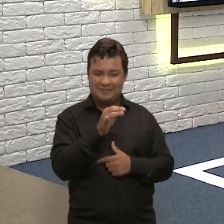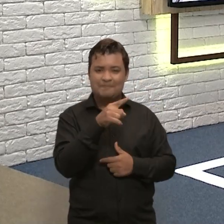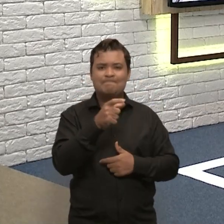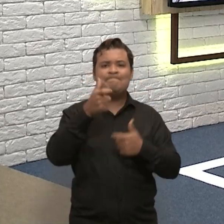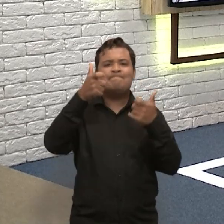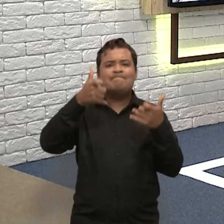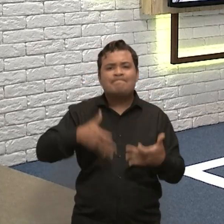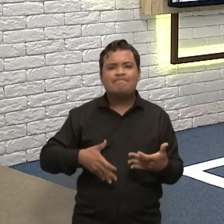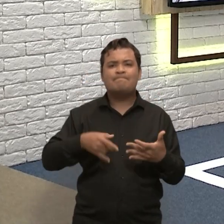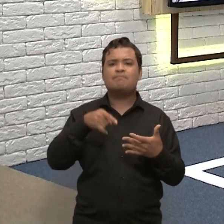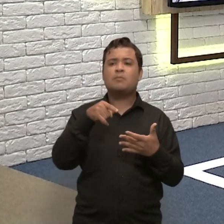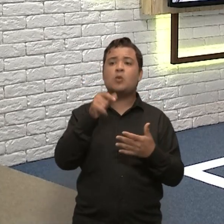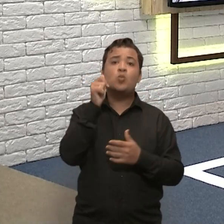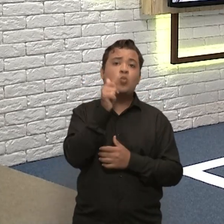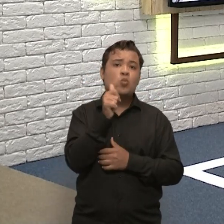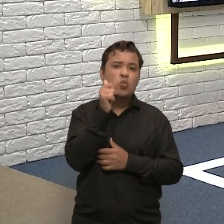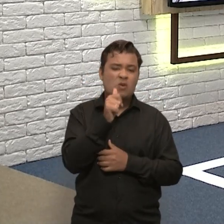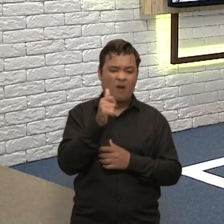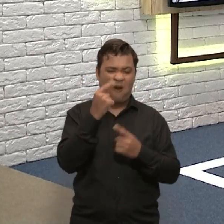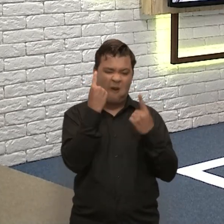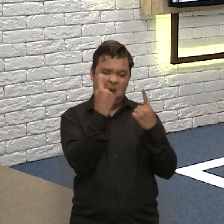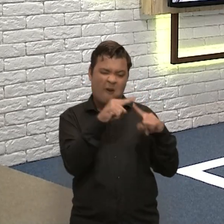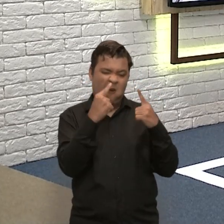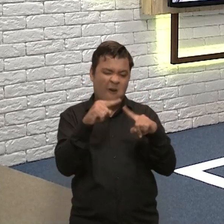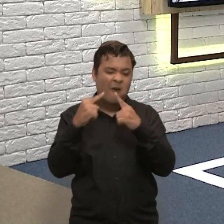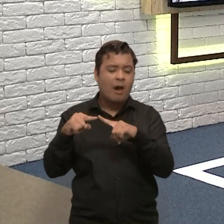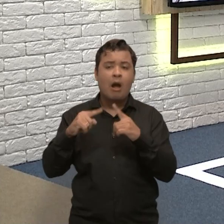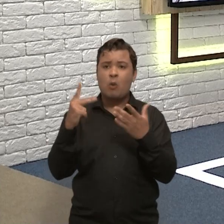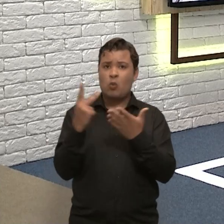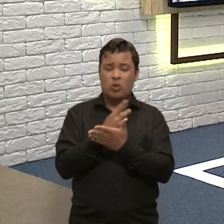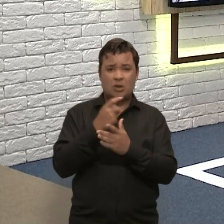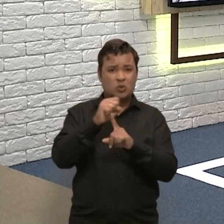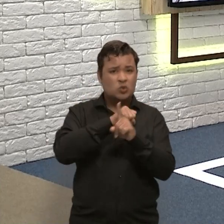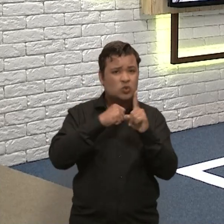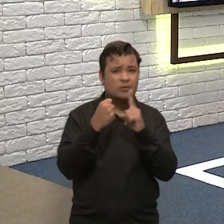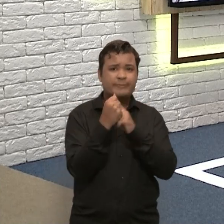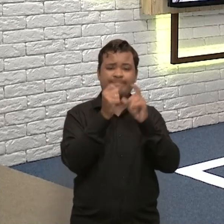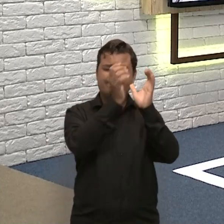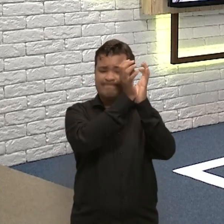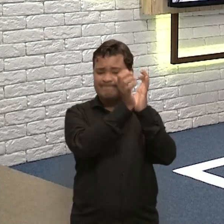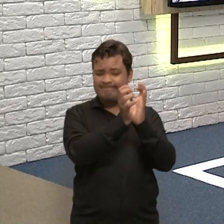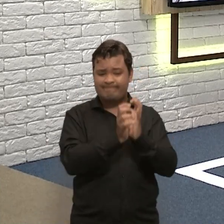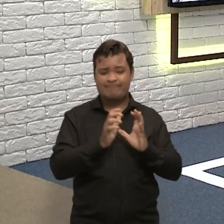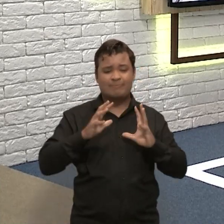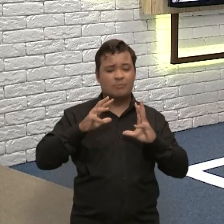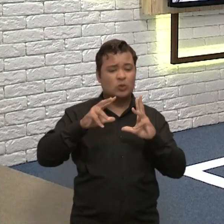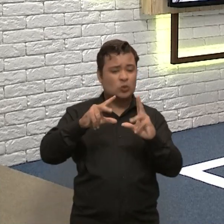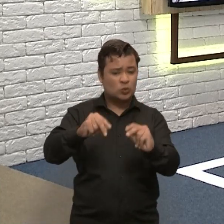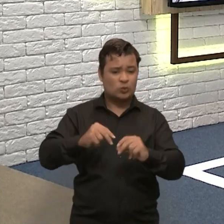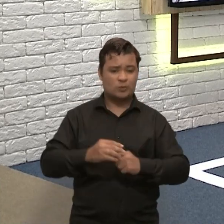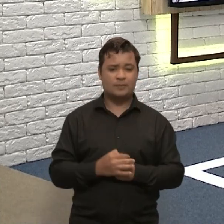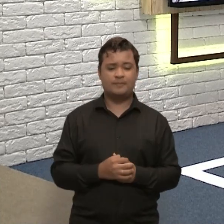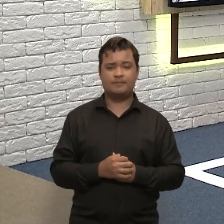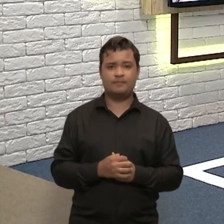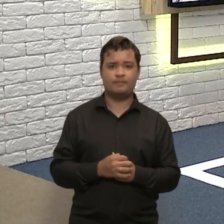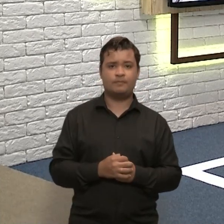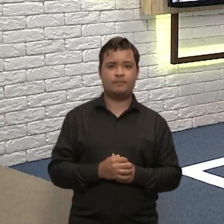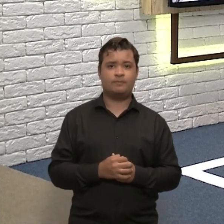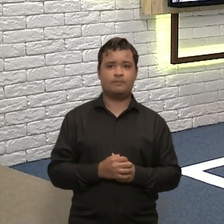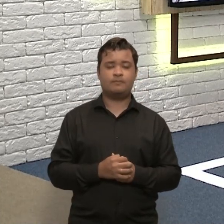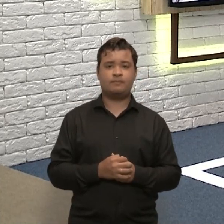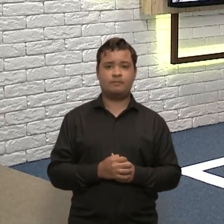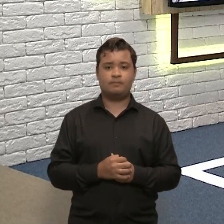a violência contra a mulher, ela está em todos os estratos sociais, em todas as camadas, da